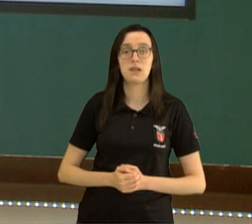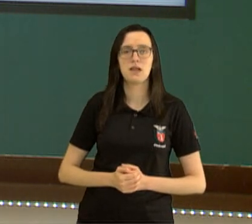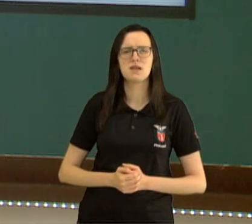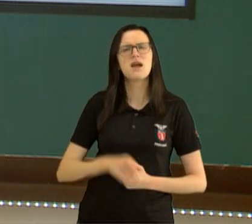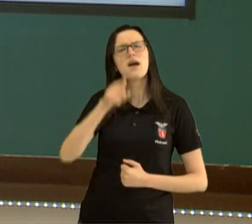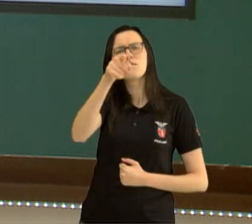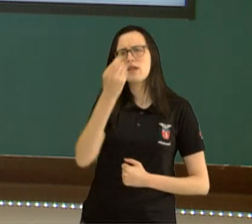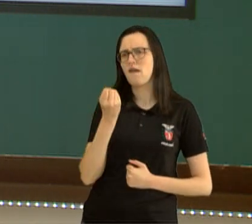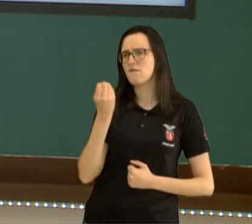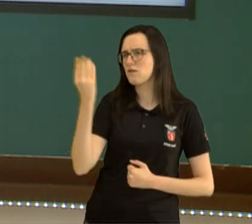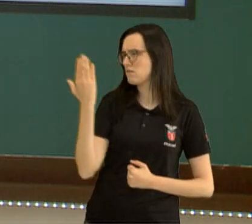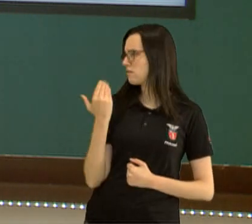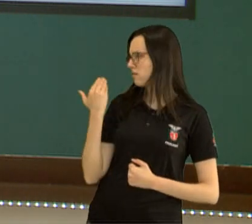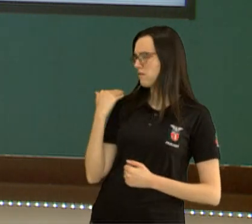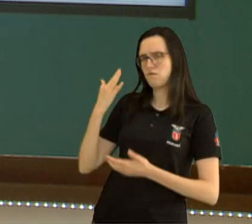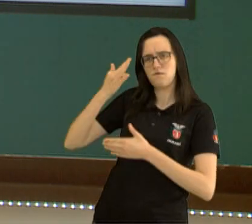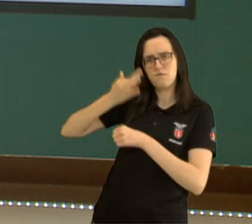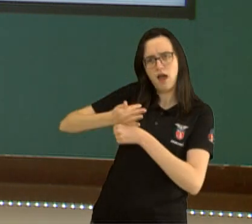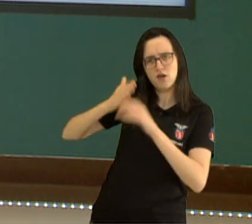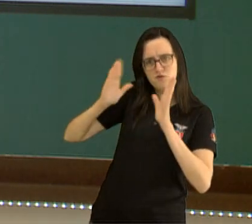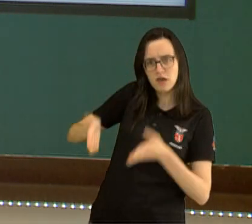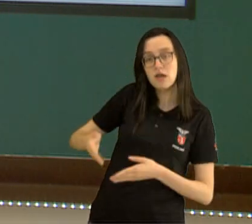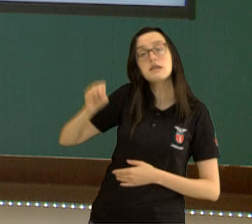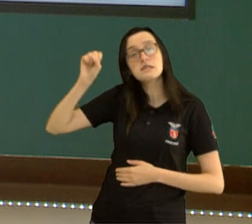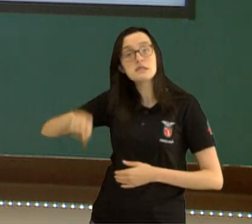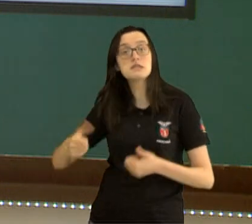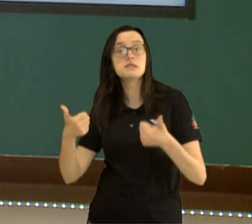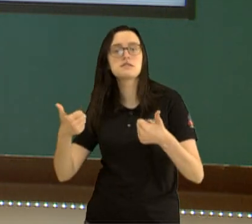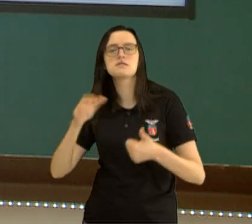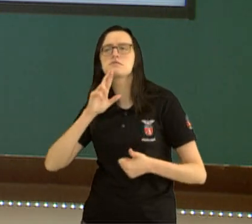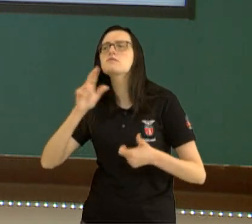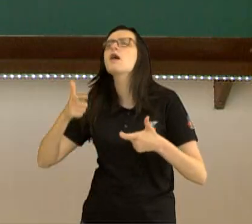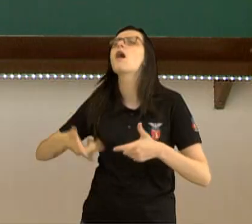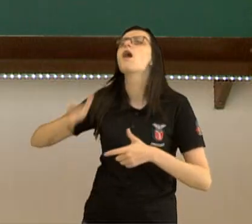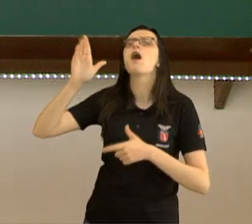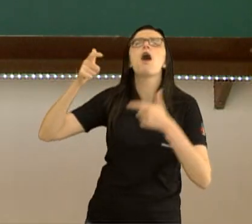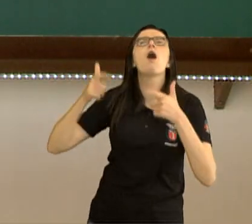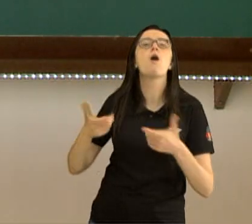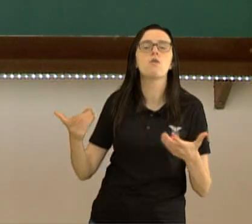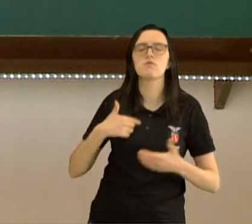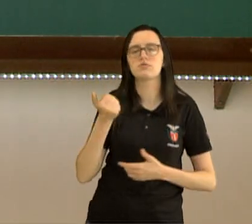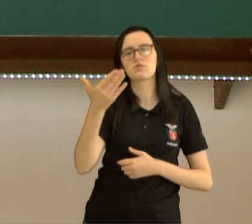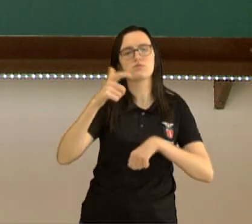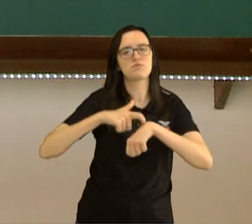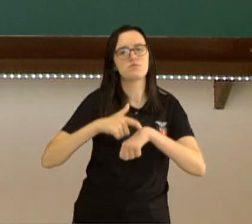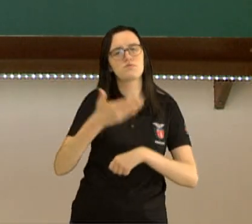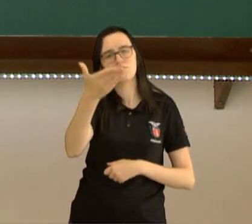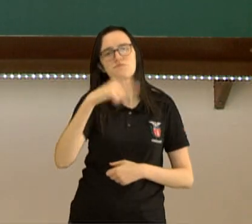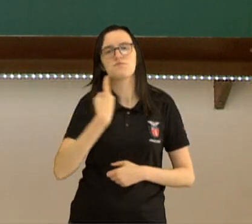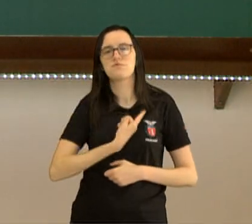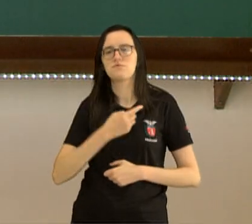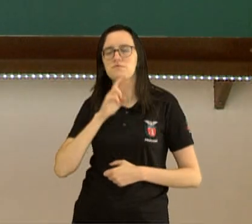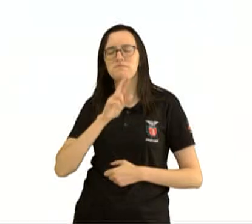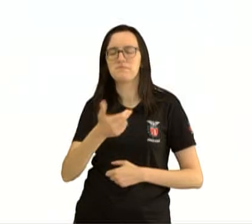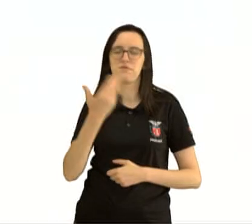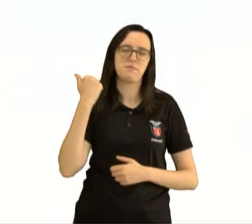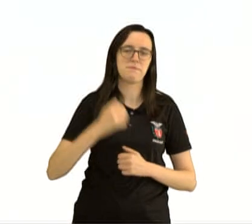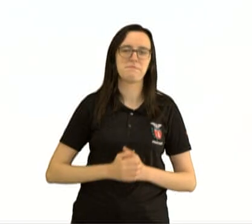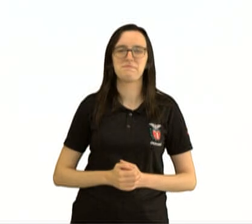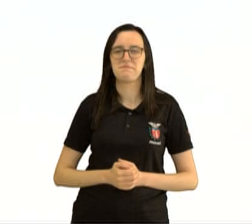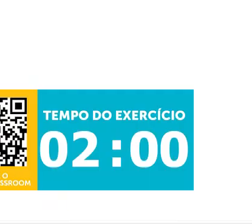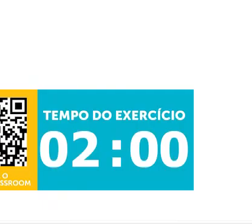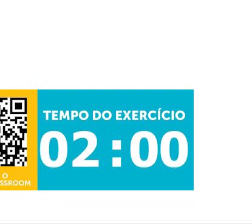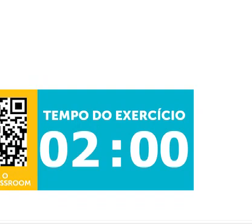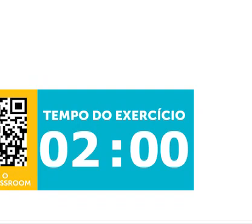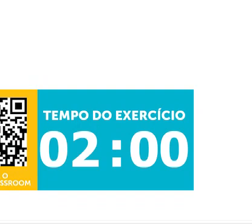Você viajou nas suas últimas férias? Se sim, para onde que você foi? Eu vou dar um tempinho para vocês responderem. Vamos lá.